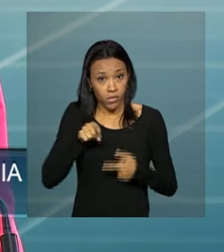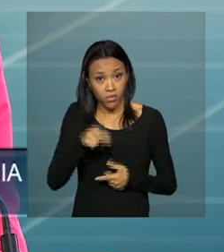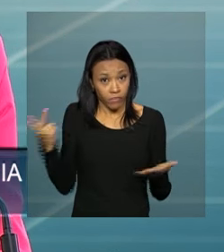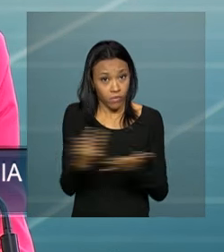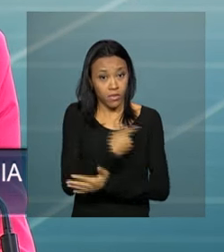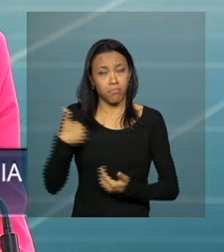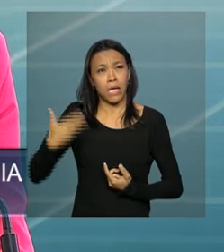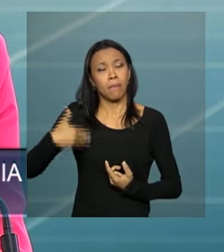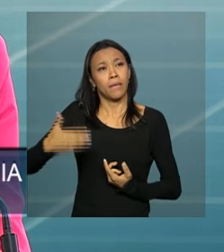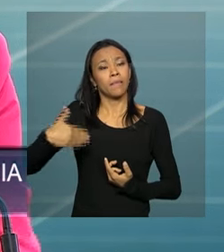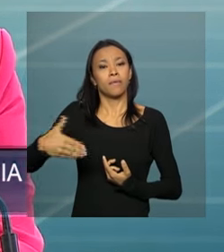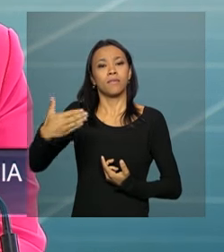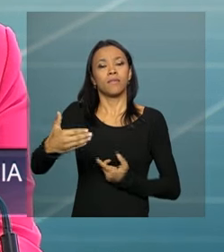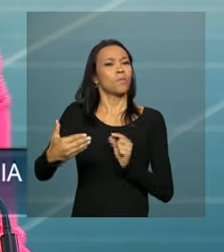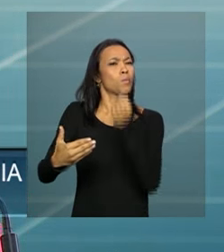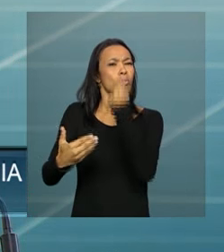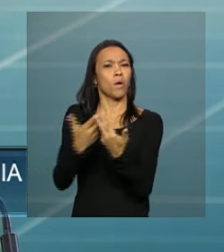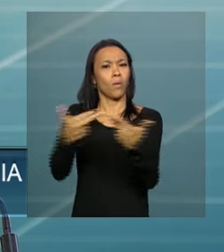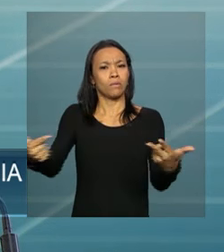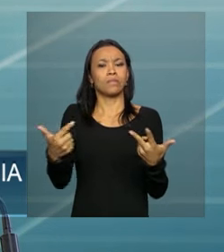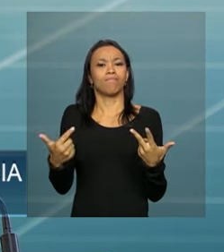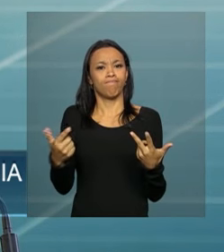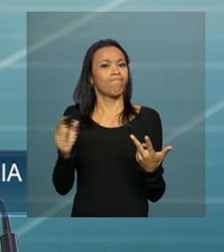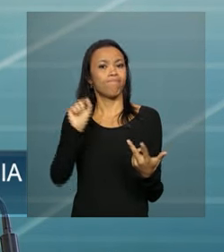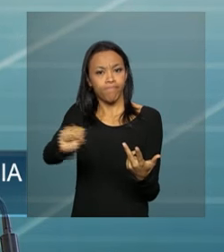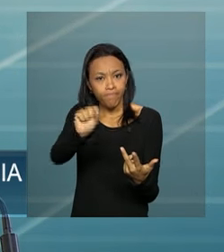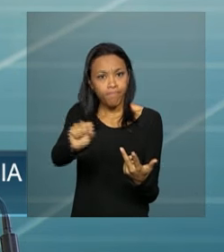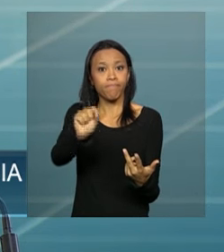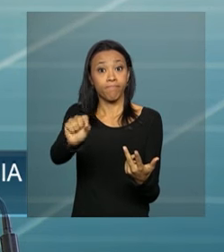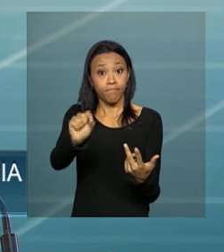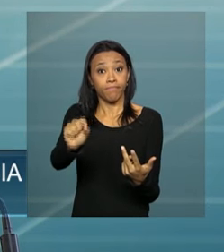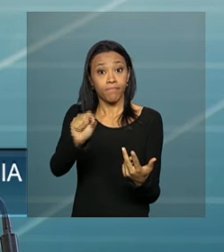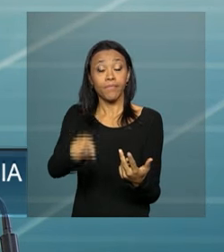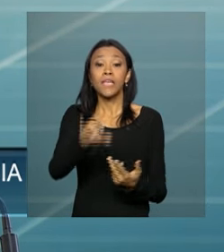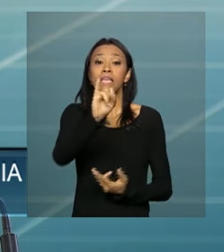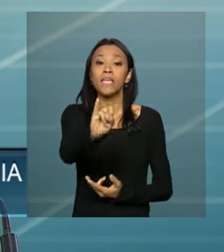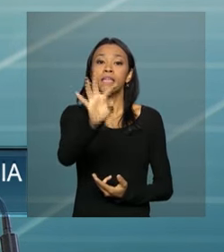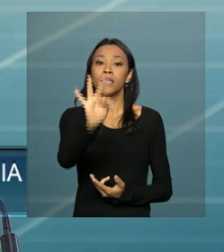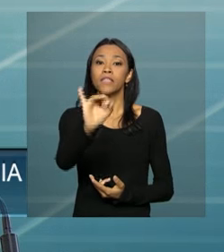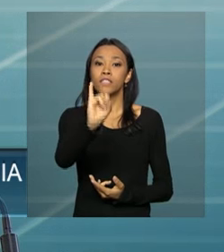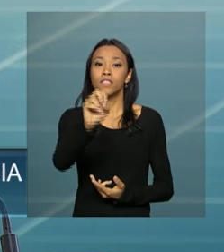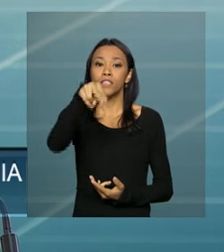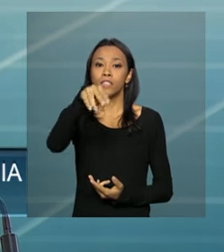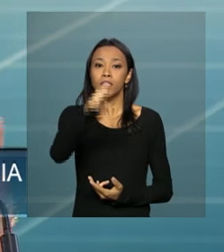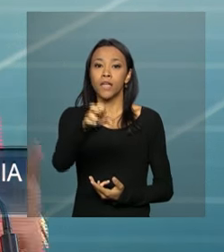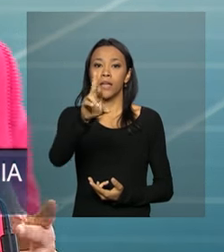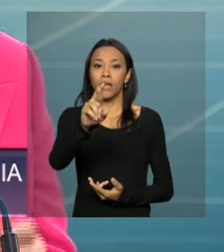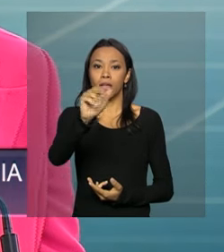uma questão que foi o chamado itinerário formativo,